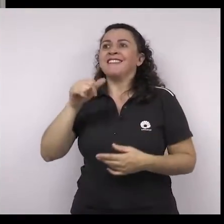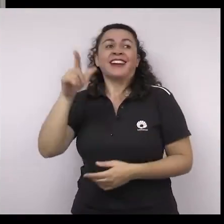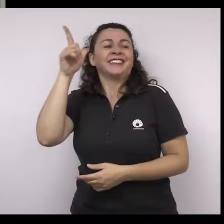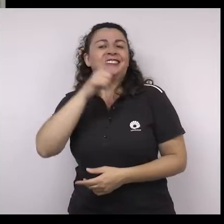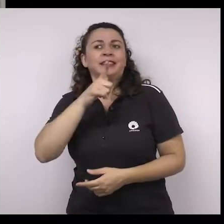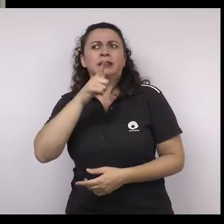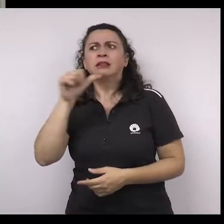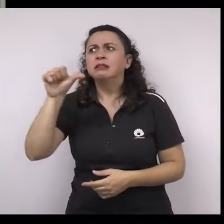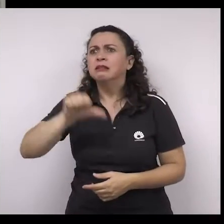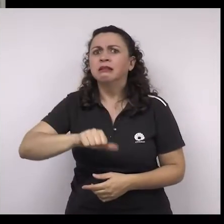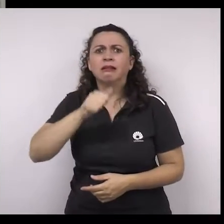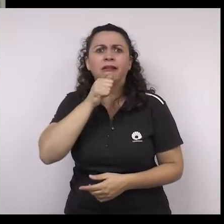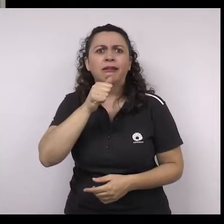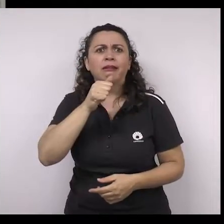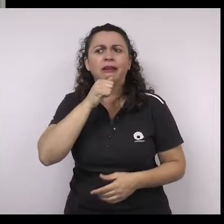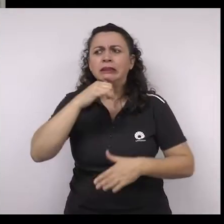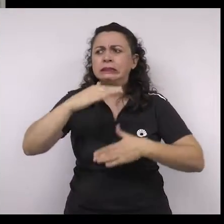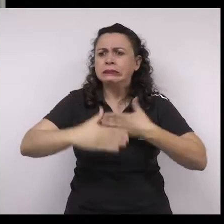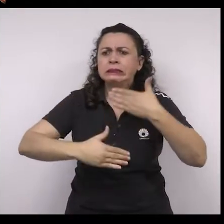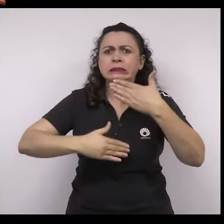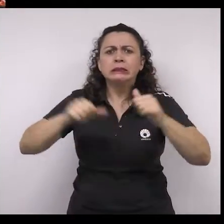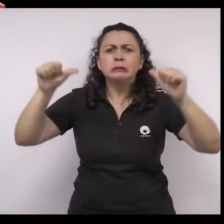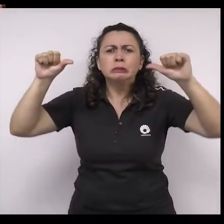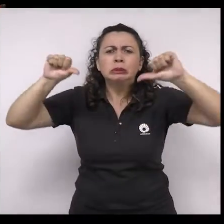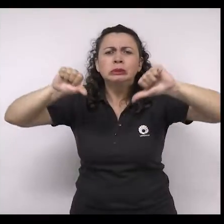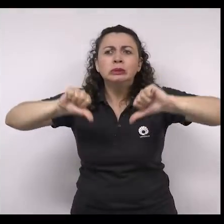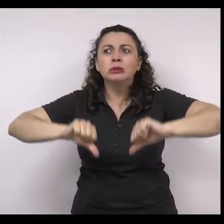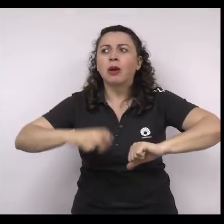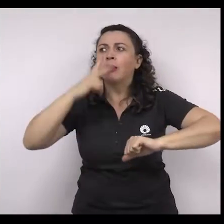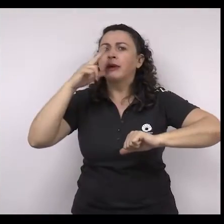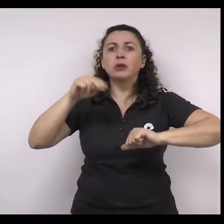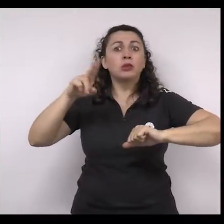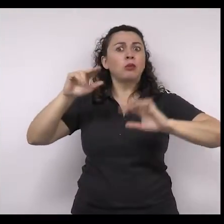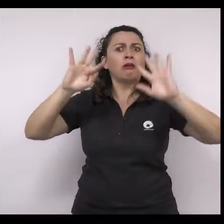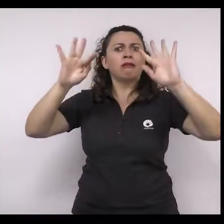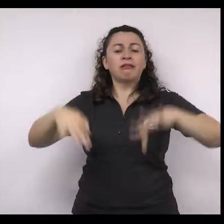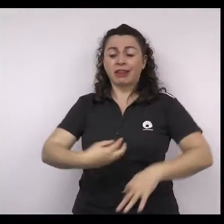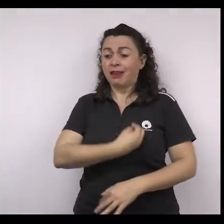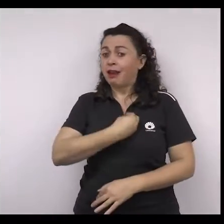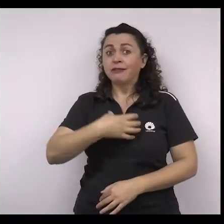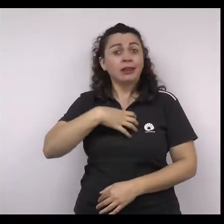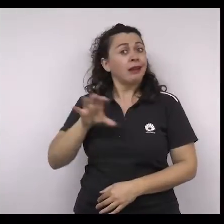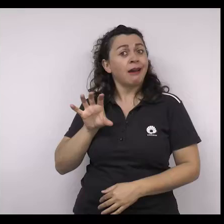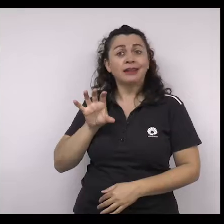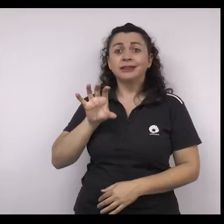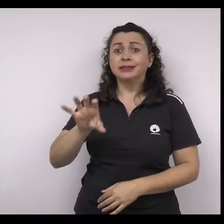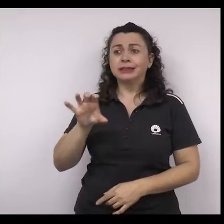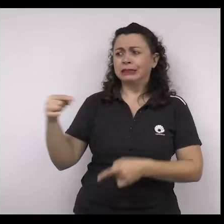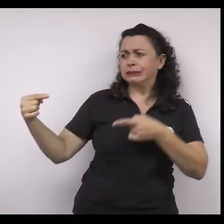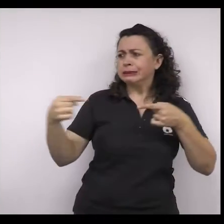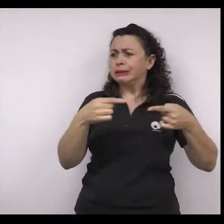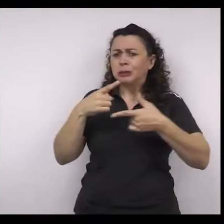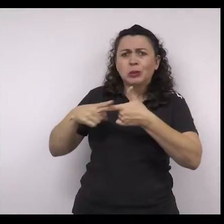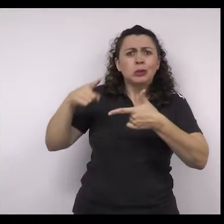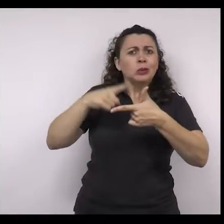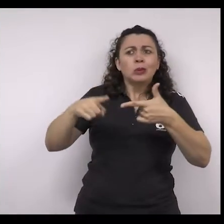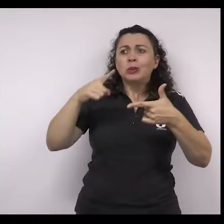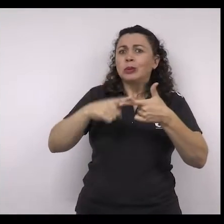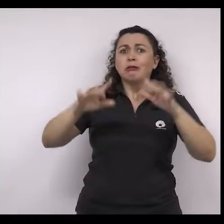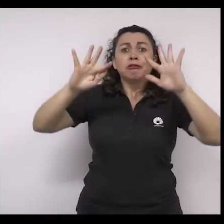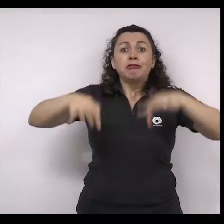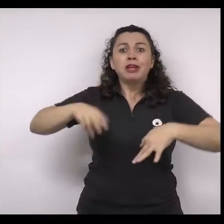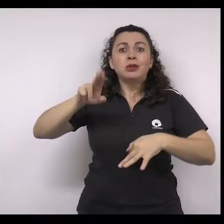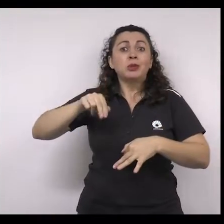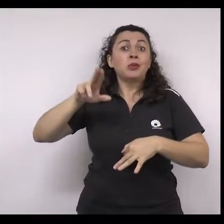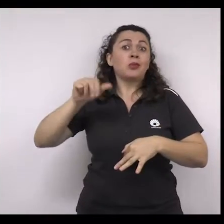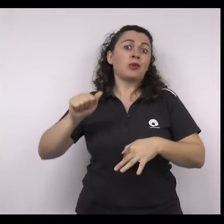vai piorando mais as coisas, não tem fim. A vida, a gente não tem o conflito nunca tem fim, porque a gente